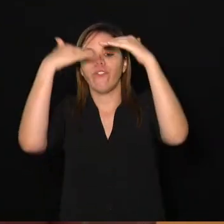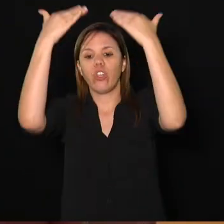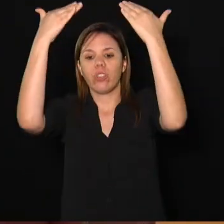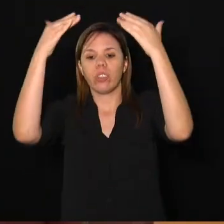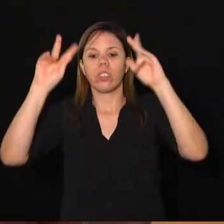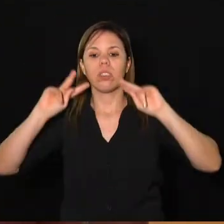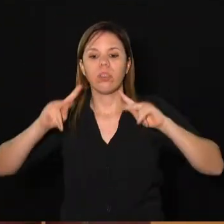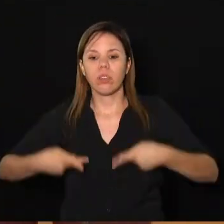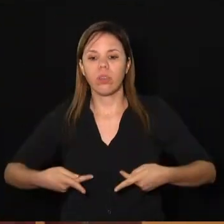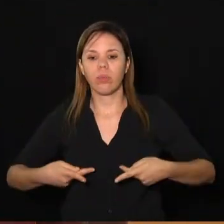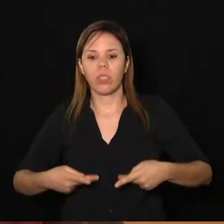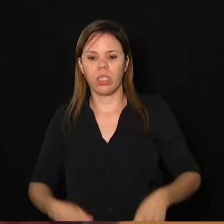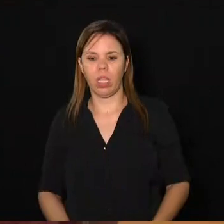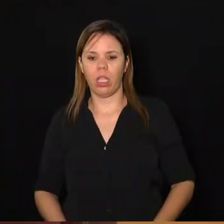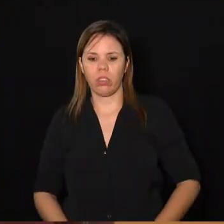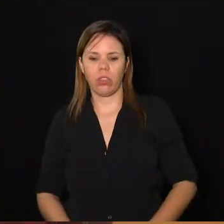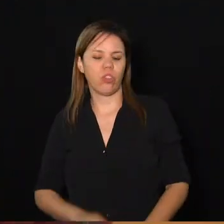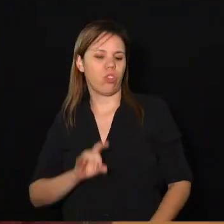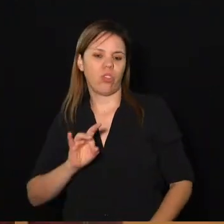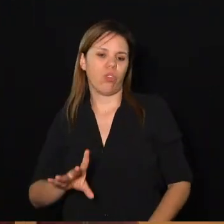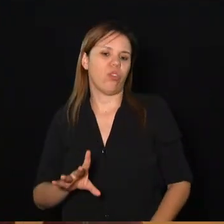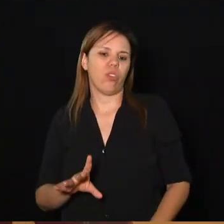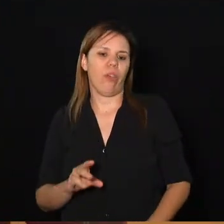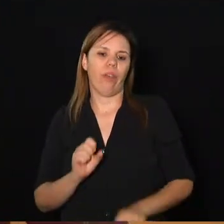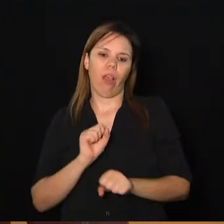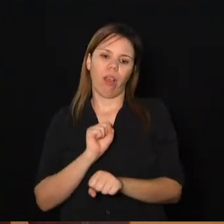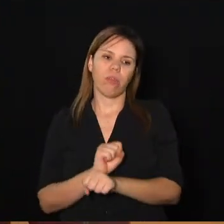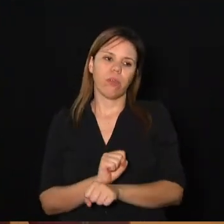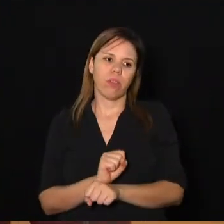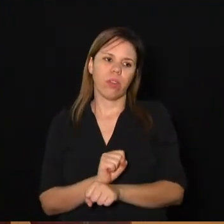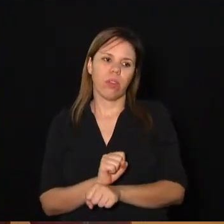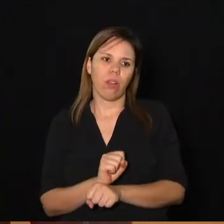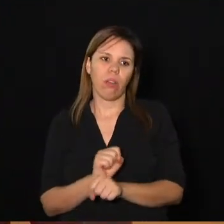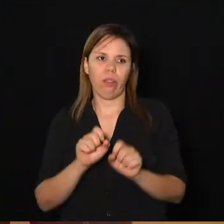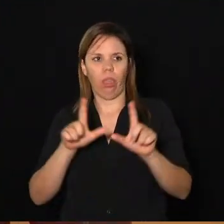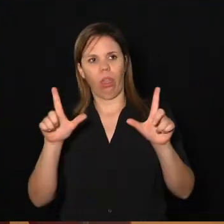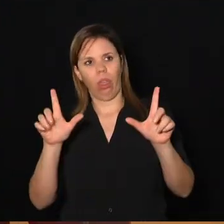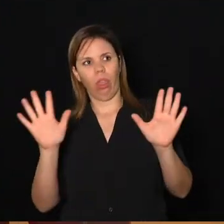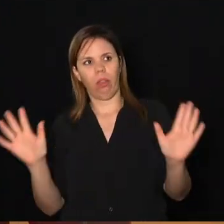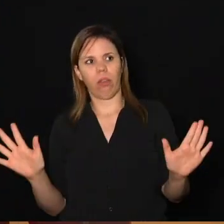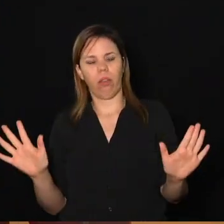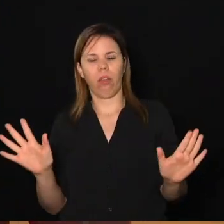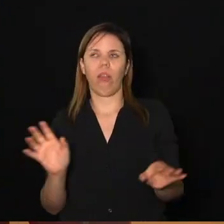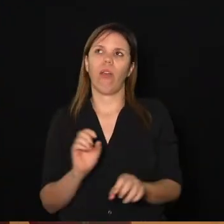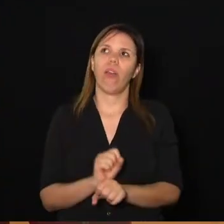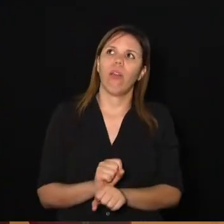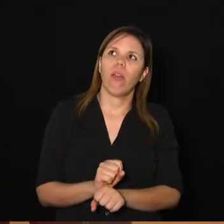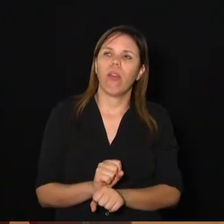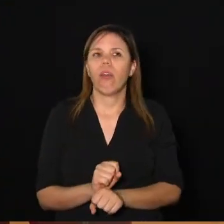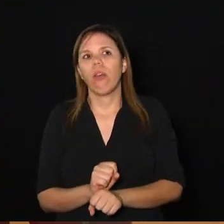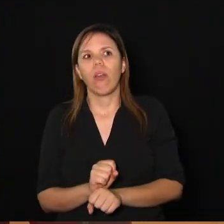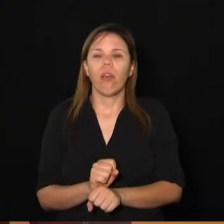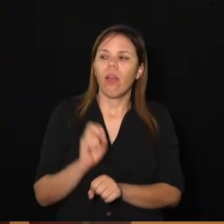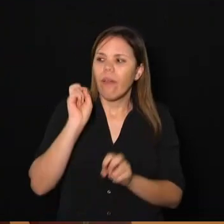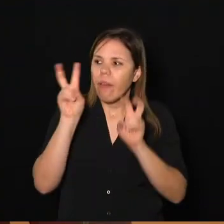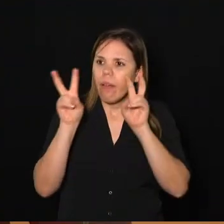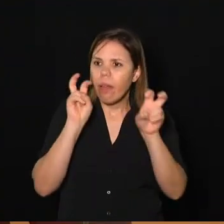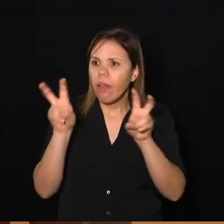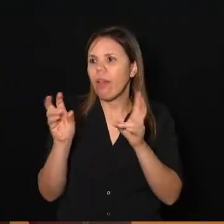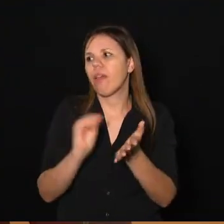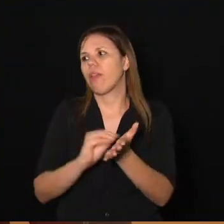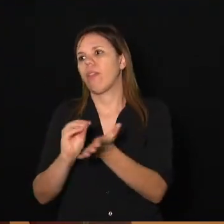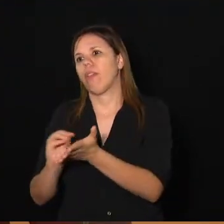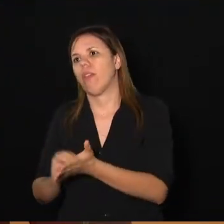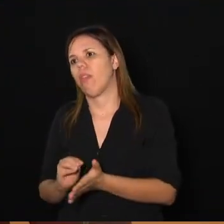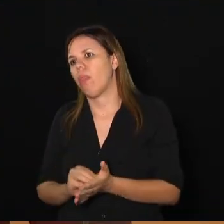humanidade e não simplesmente ficar destacada omissa diante de tantas necessidades então assim